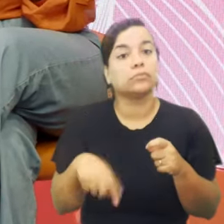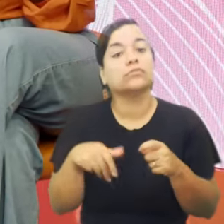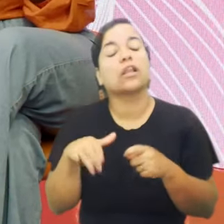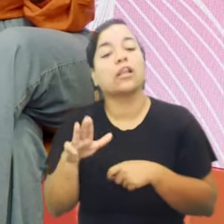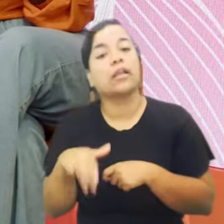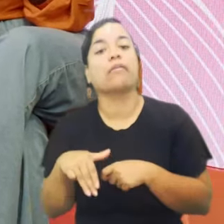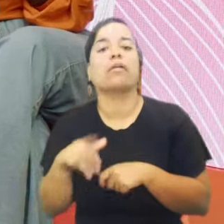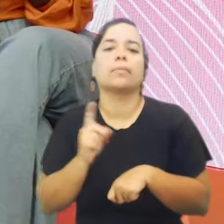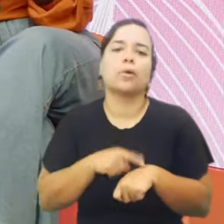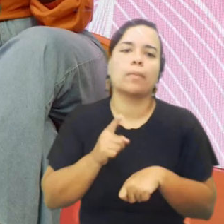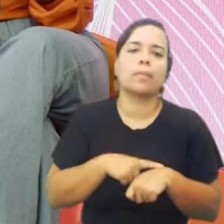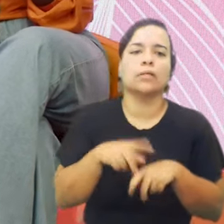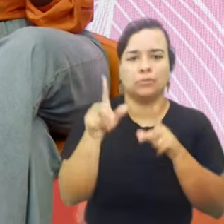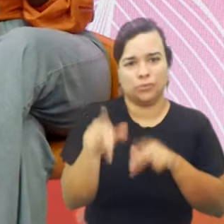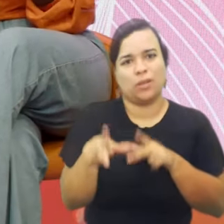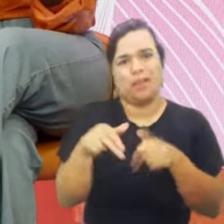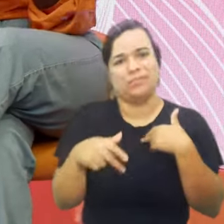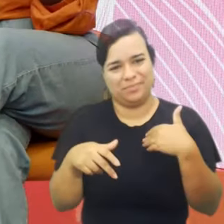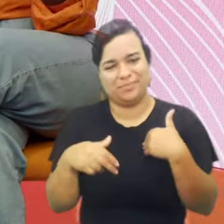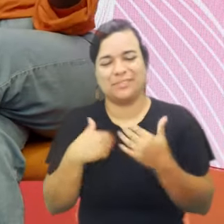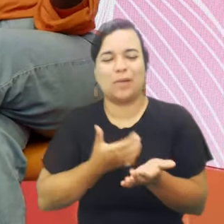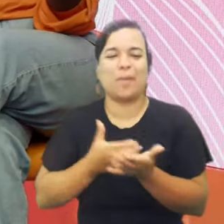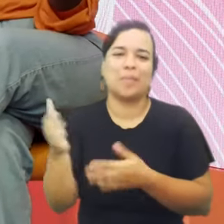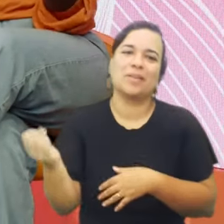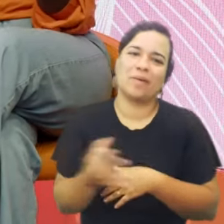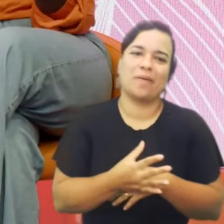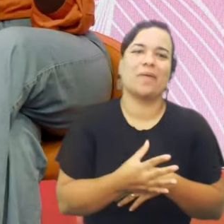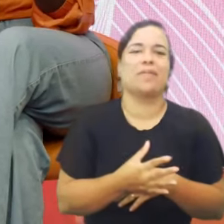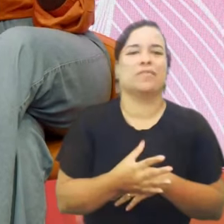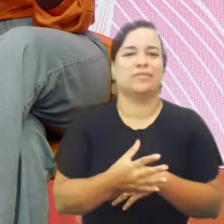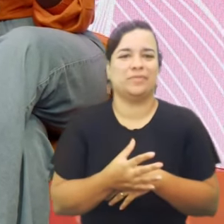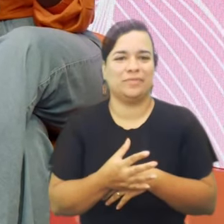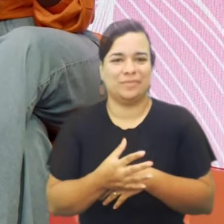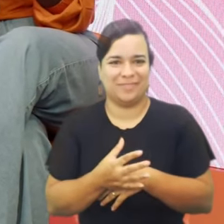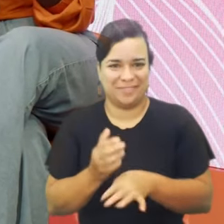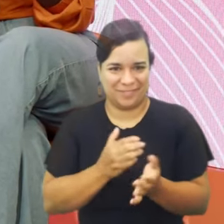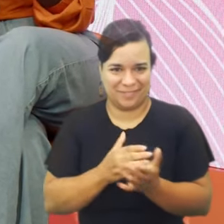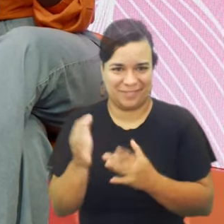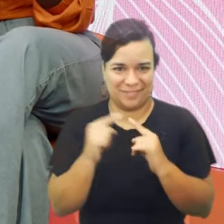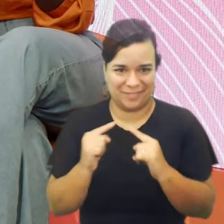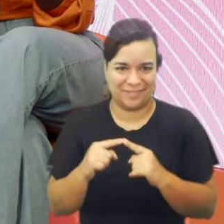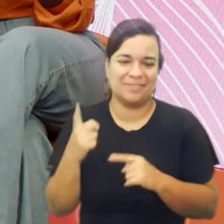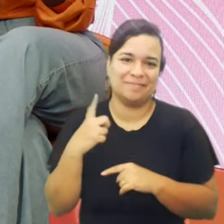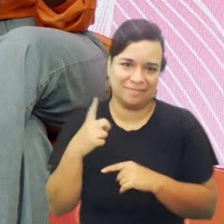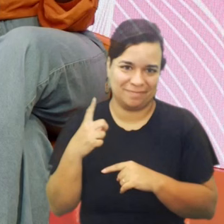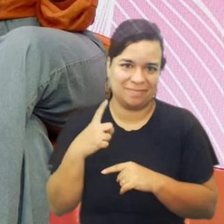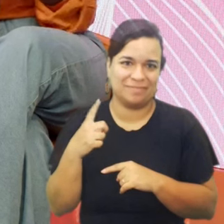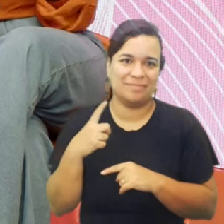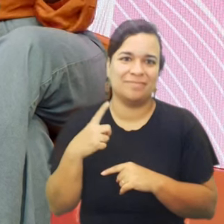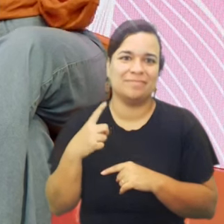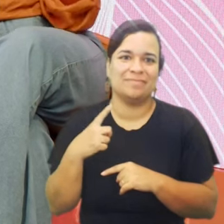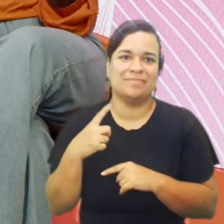está num momento bem semelhante do que eu, né? Que está começando nessa trajetória, que está ali no